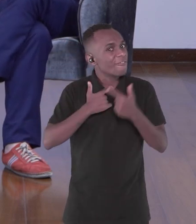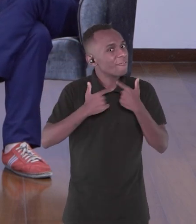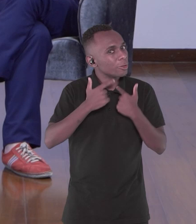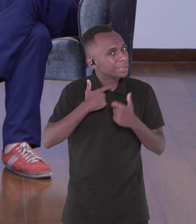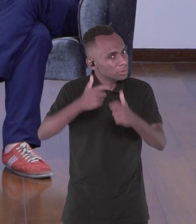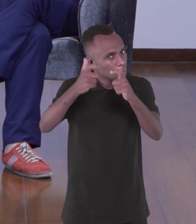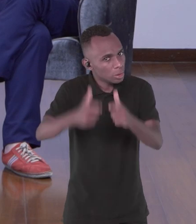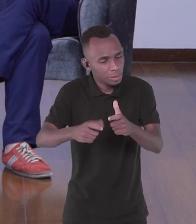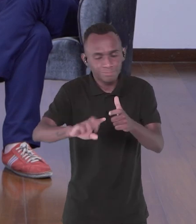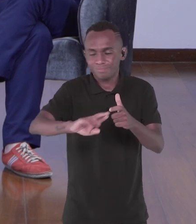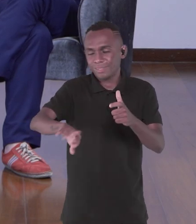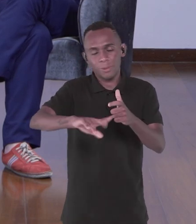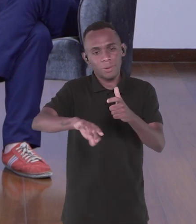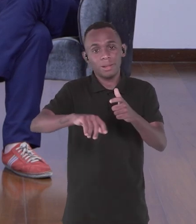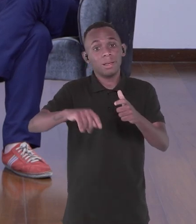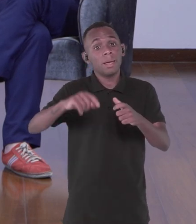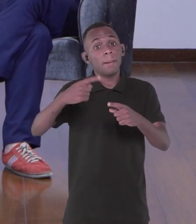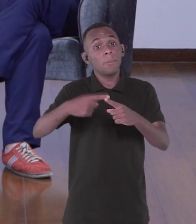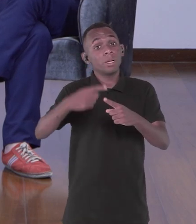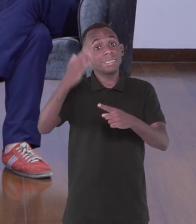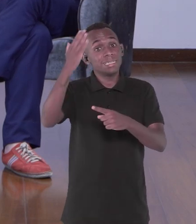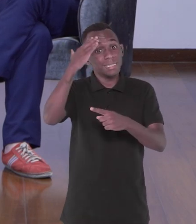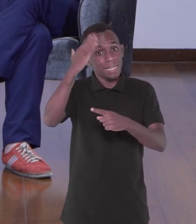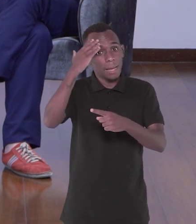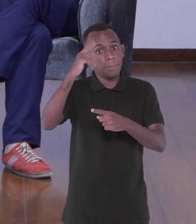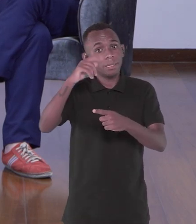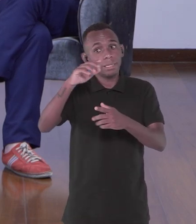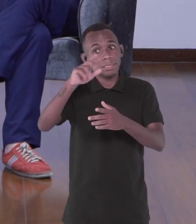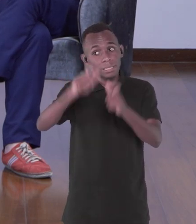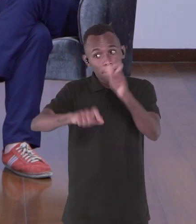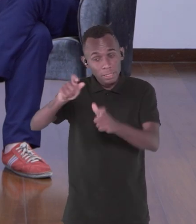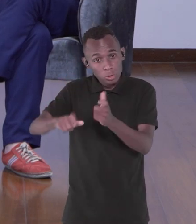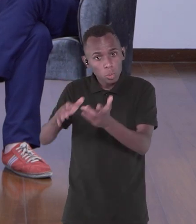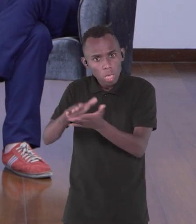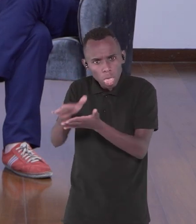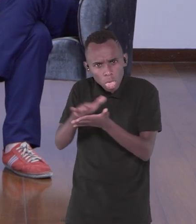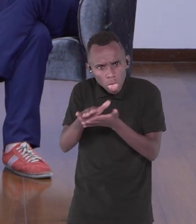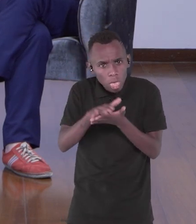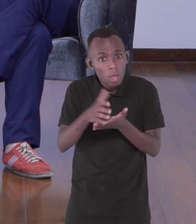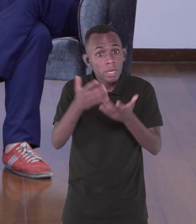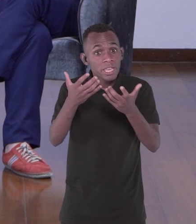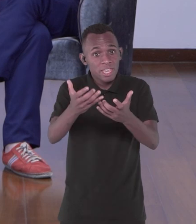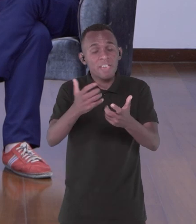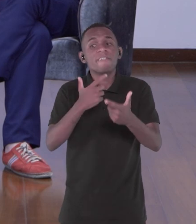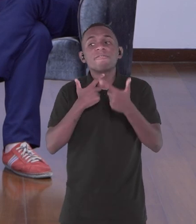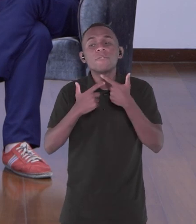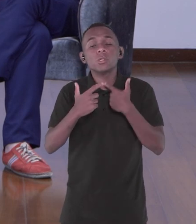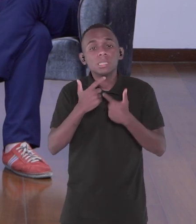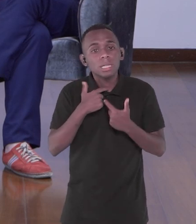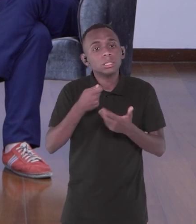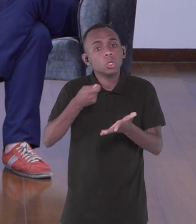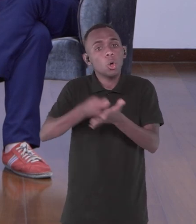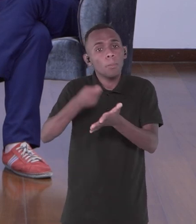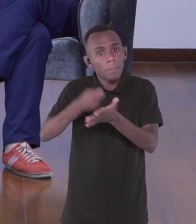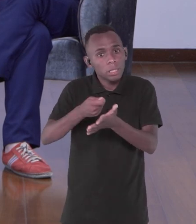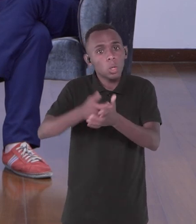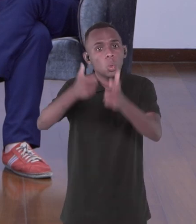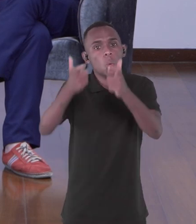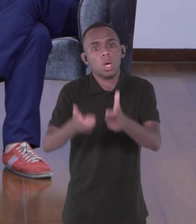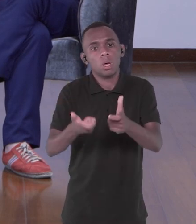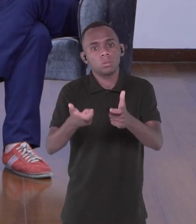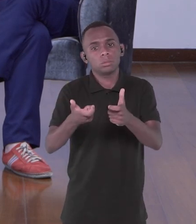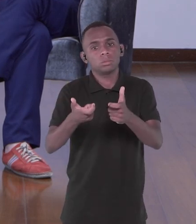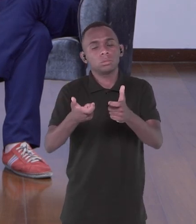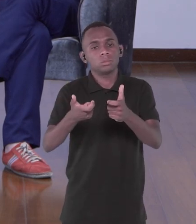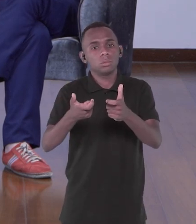são locais. É porque eles sabem que o consumidor, naquele momento, está exigindo o local.